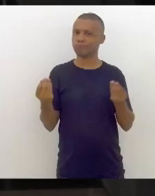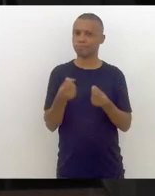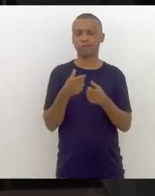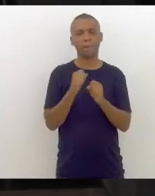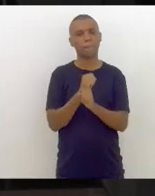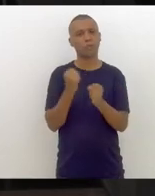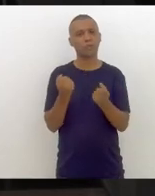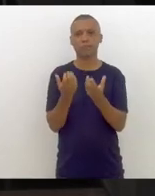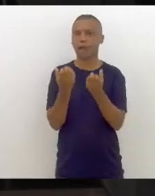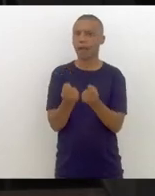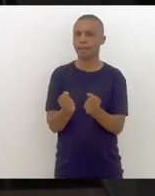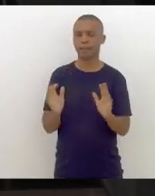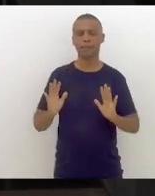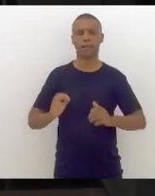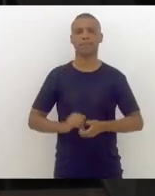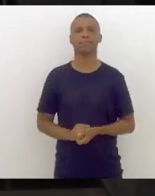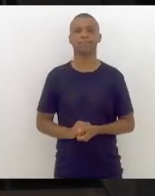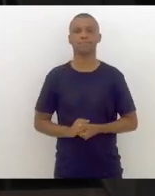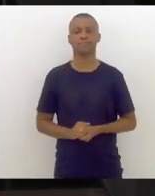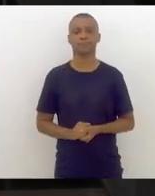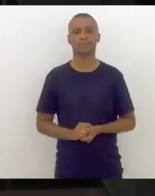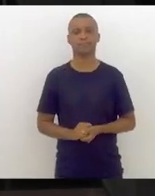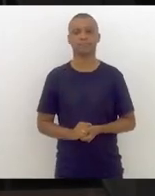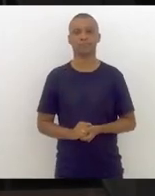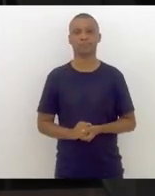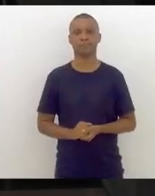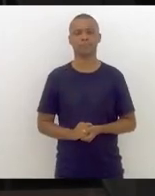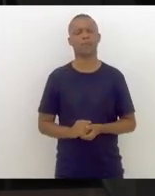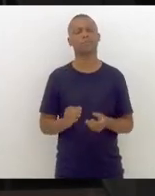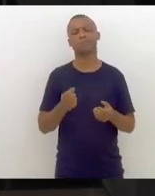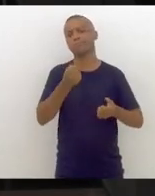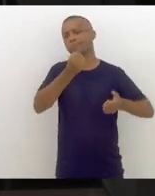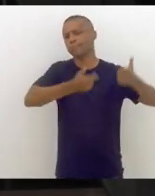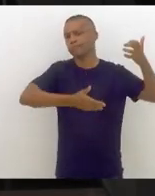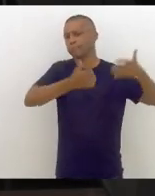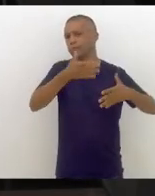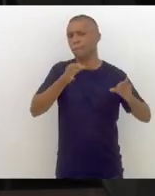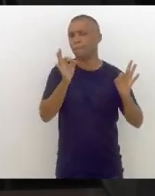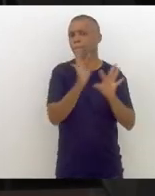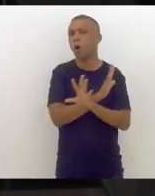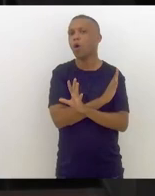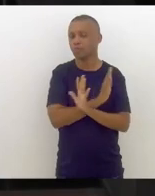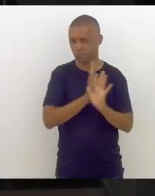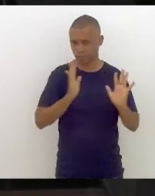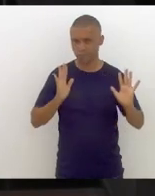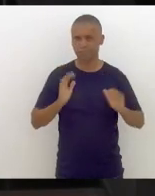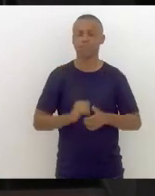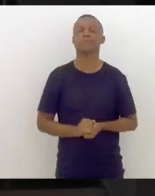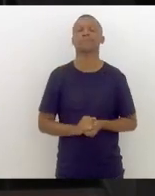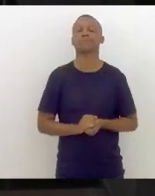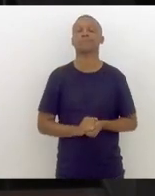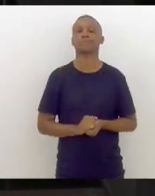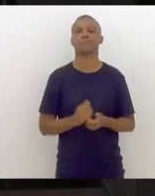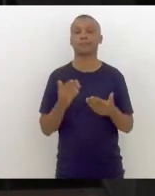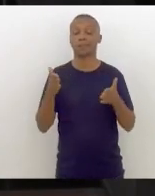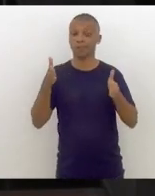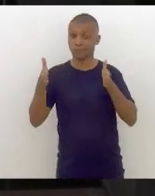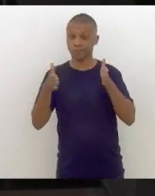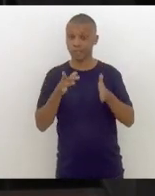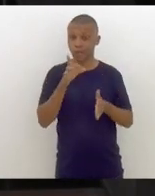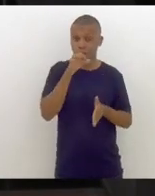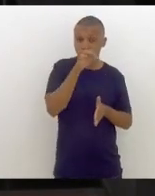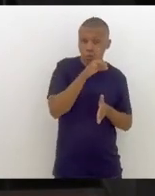inaceitável inaceitável dito isso entre domingo e